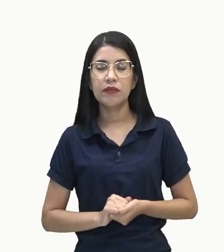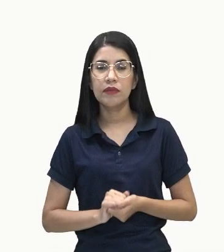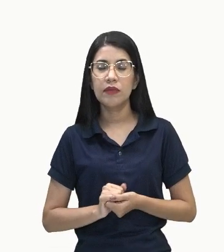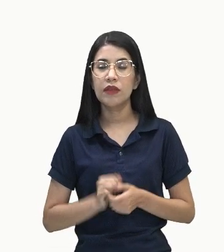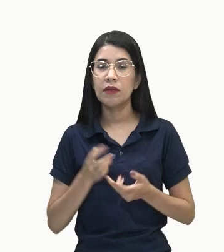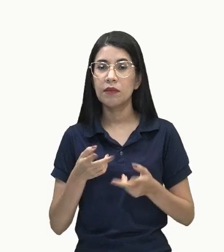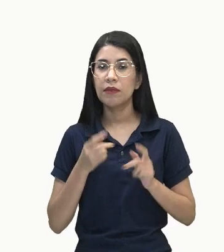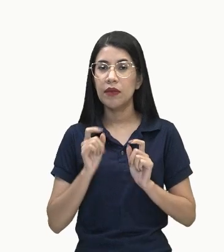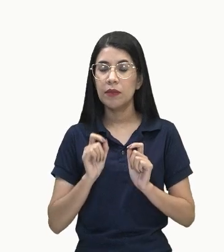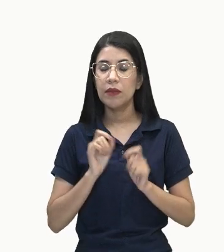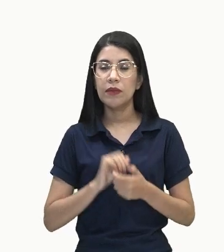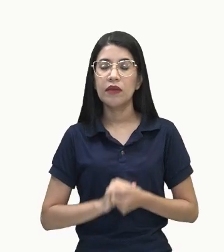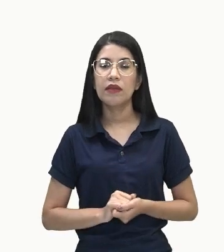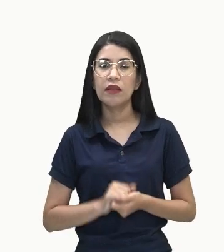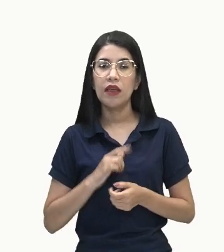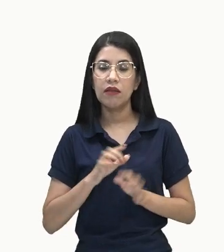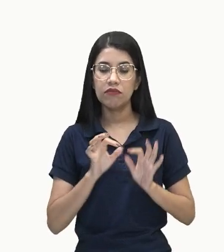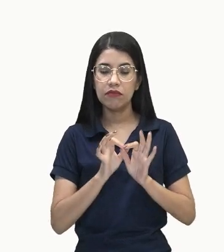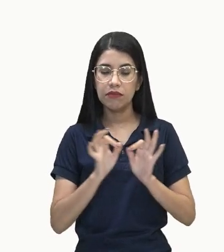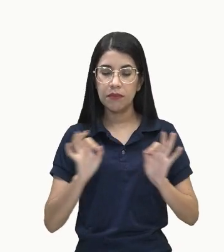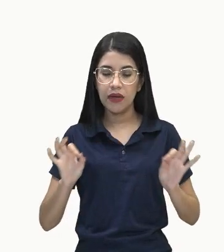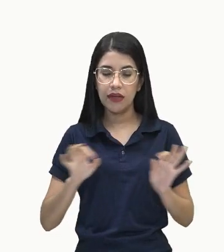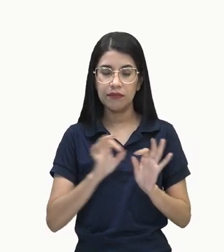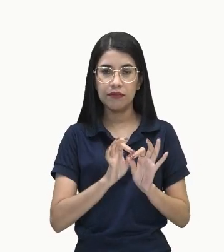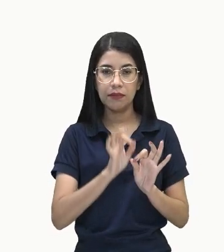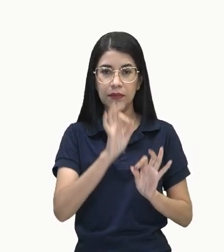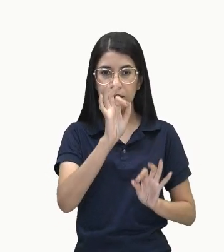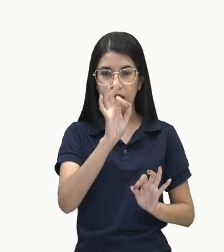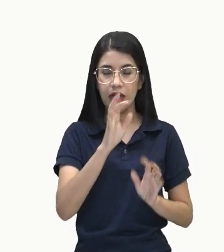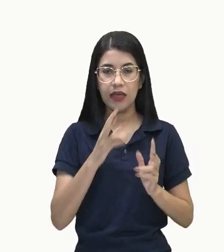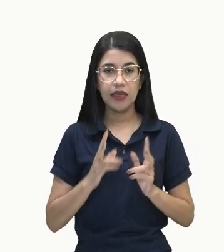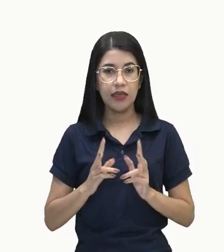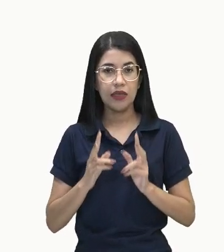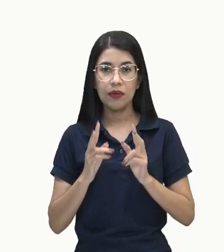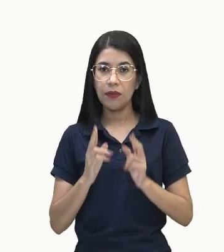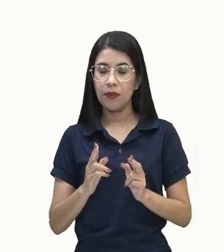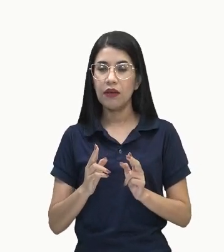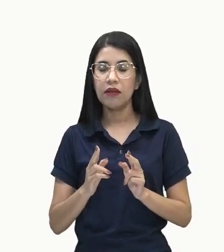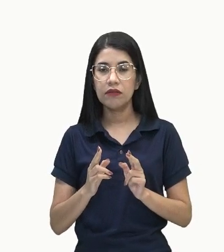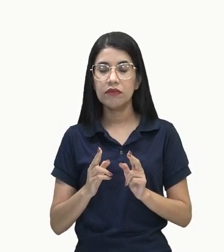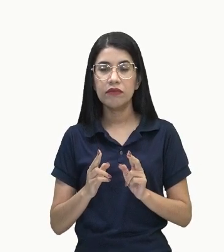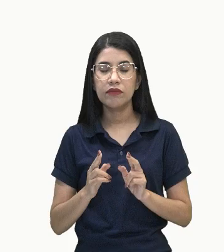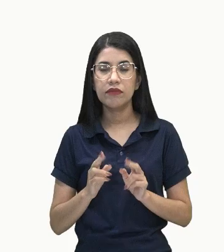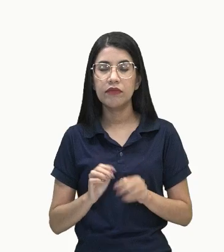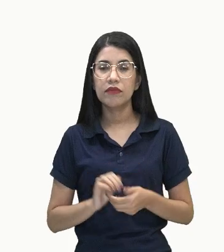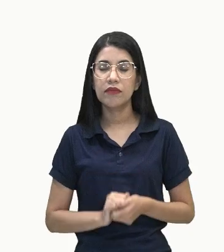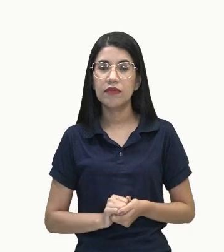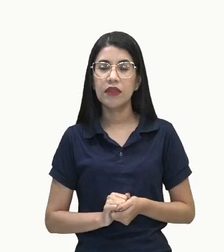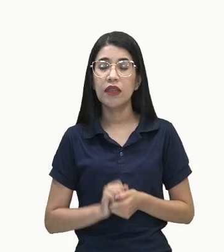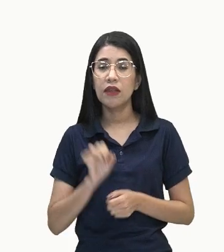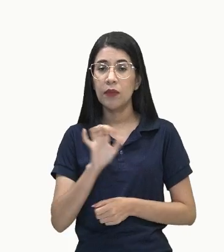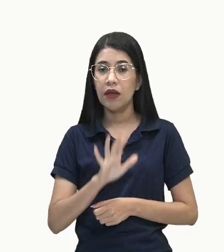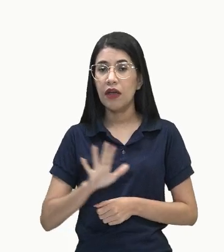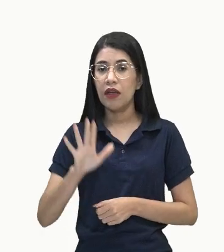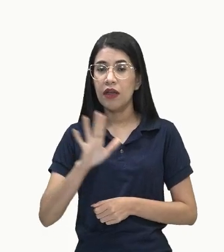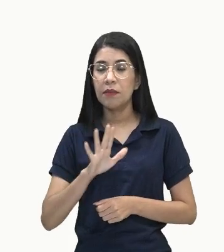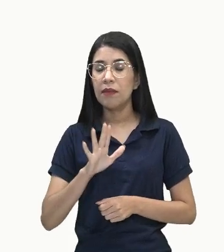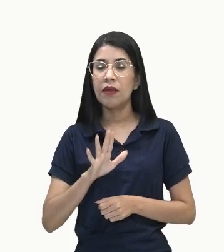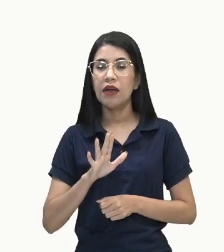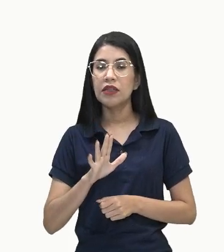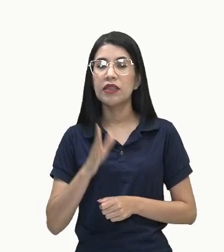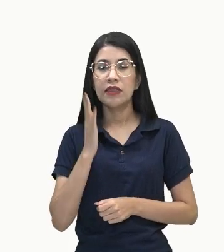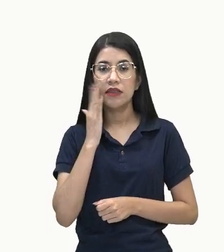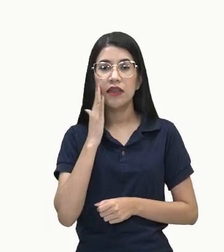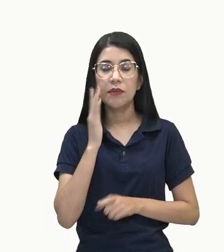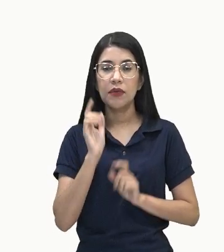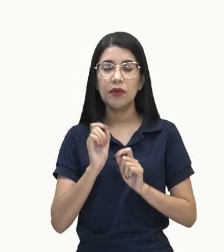possui a mesma medida na horizontal e a mesma medida na vertical, então essa figura, automaticamente,